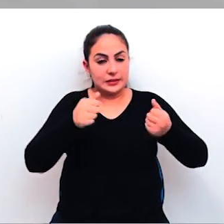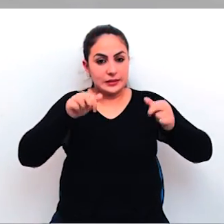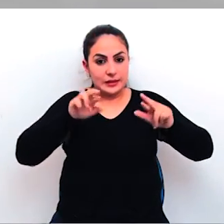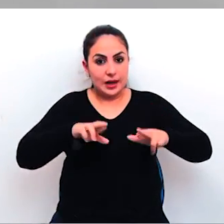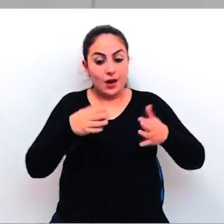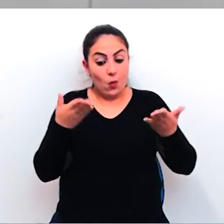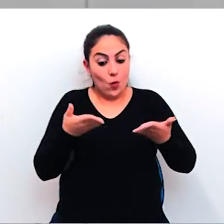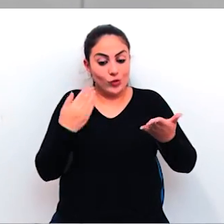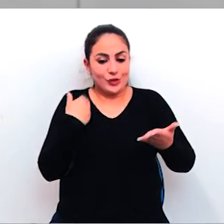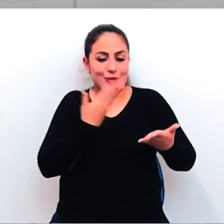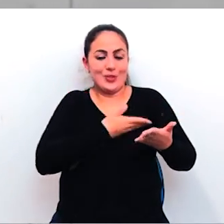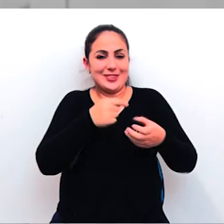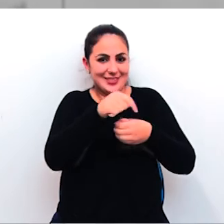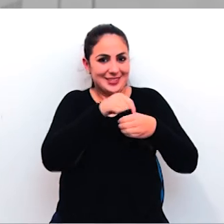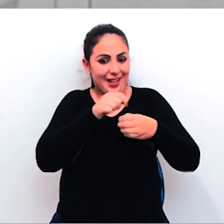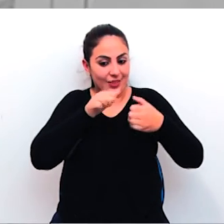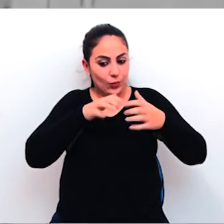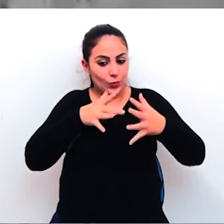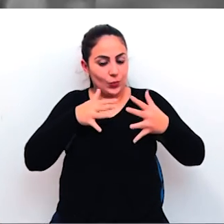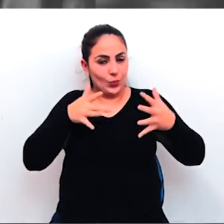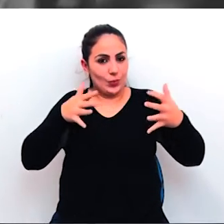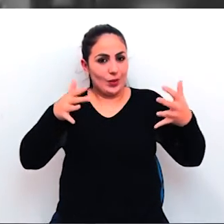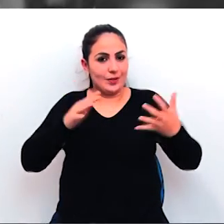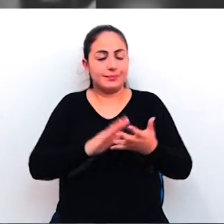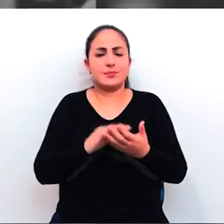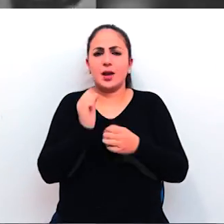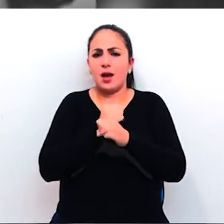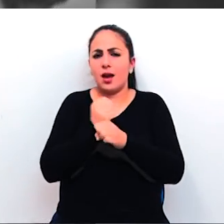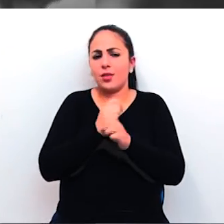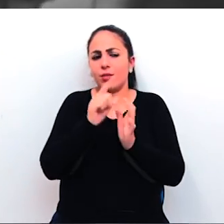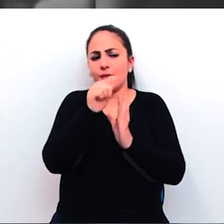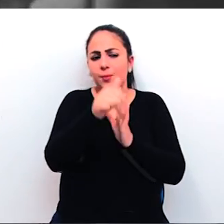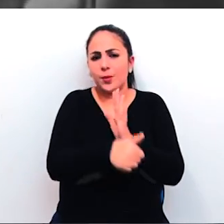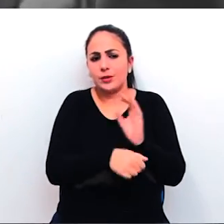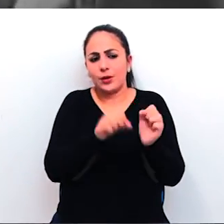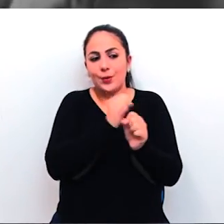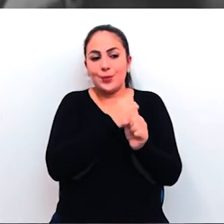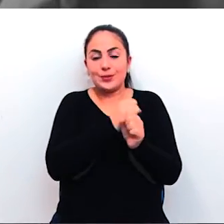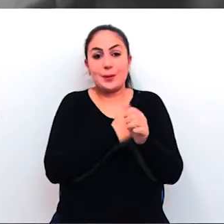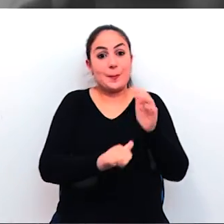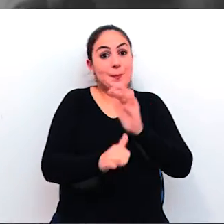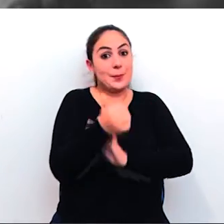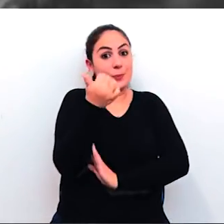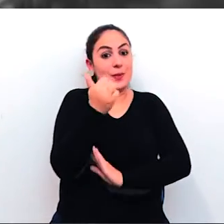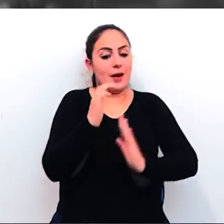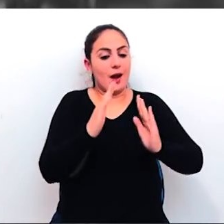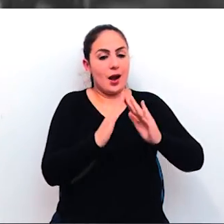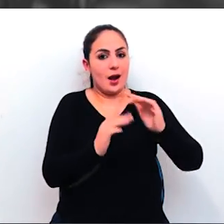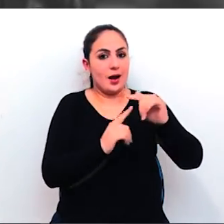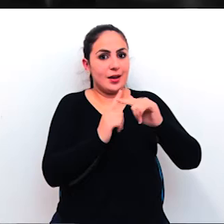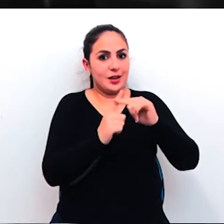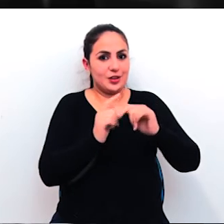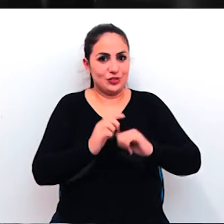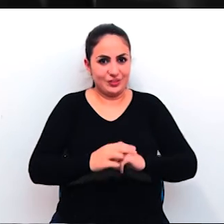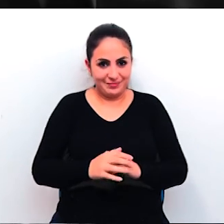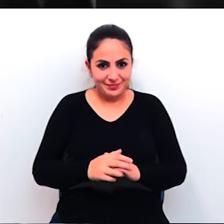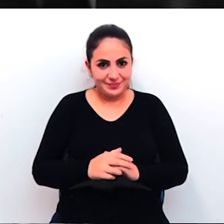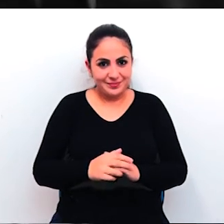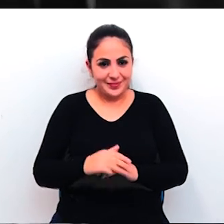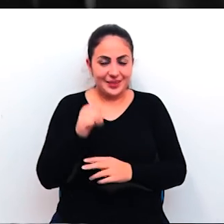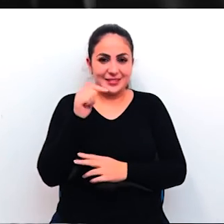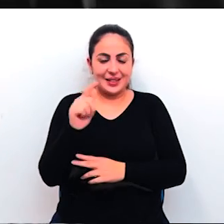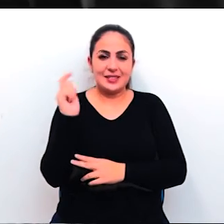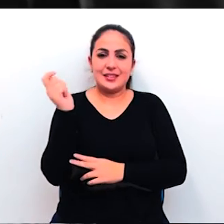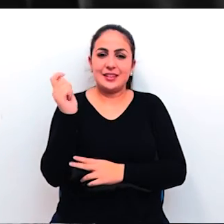onde hoje está a nossa cidade alguns anos mais tarde foi construída a primeira capela em